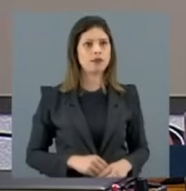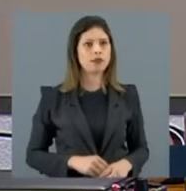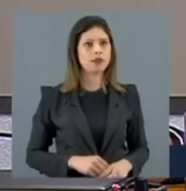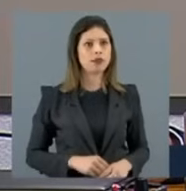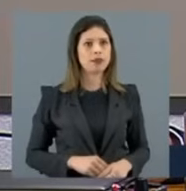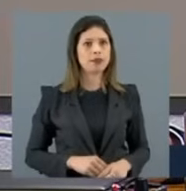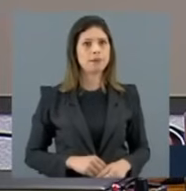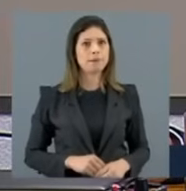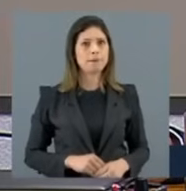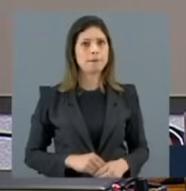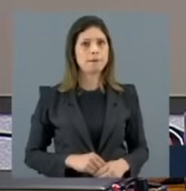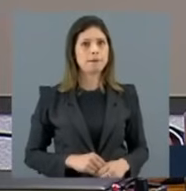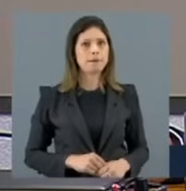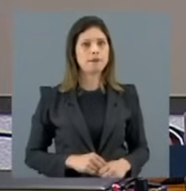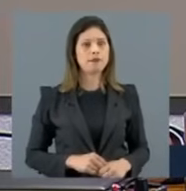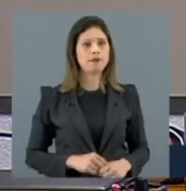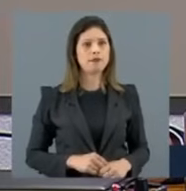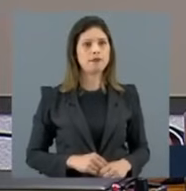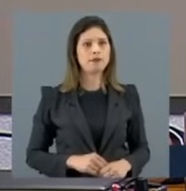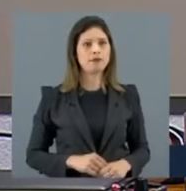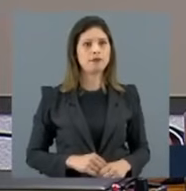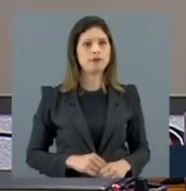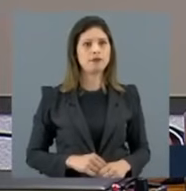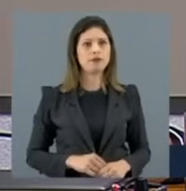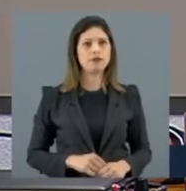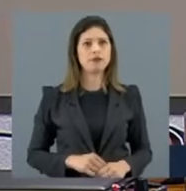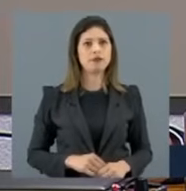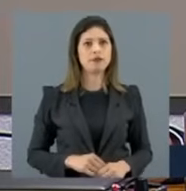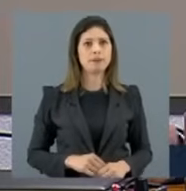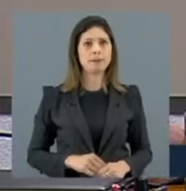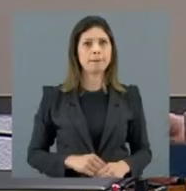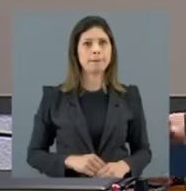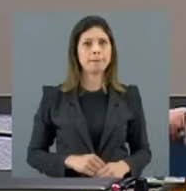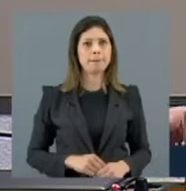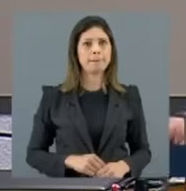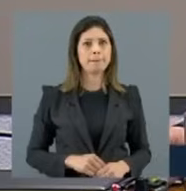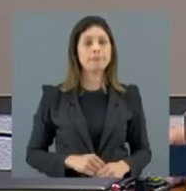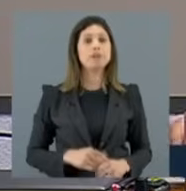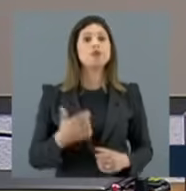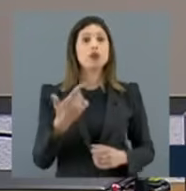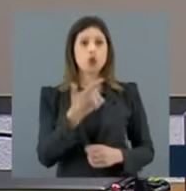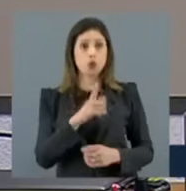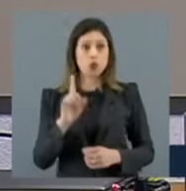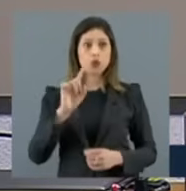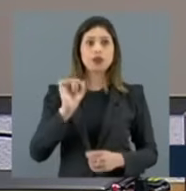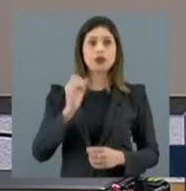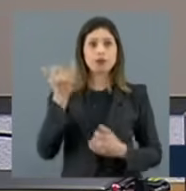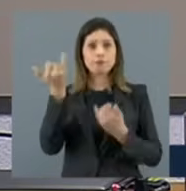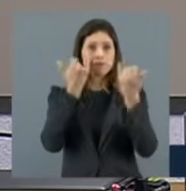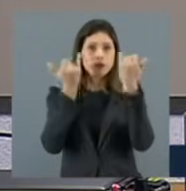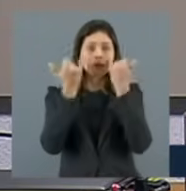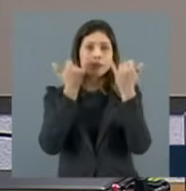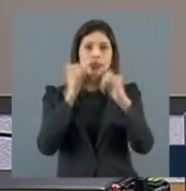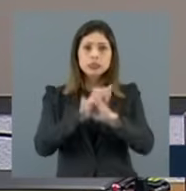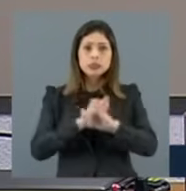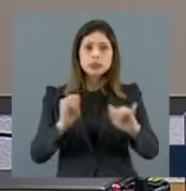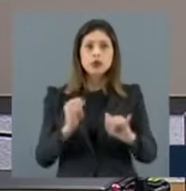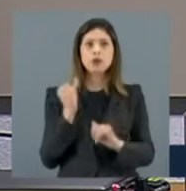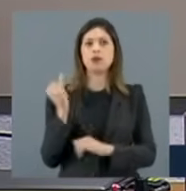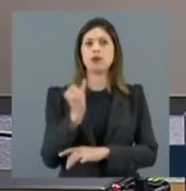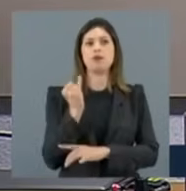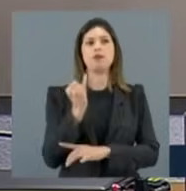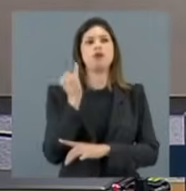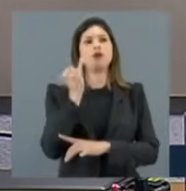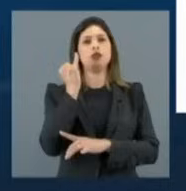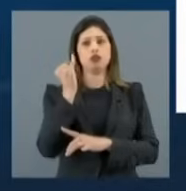não está aqui, deixa eu ver, deve estar no outro, aqui. Outro ponto importante que eu preciso destacar